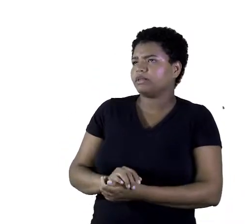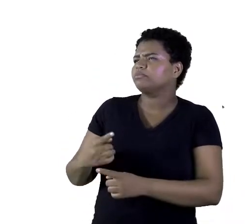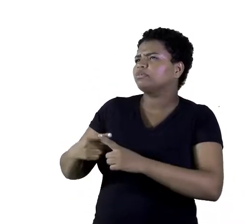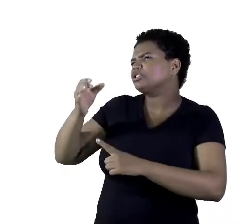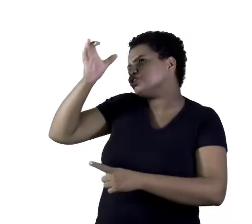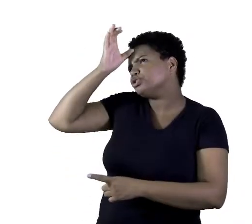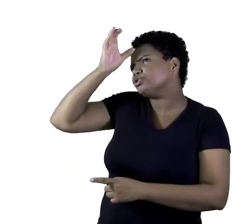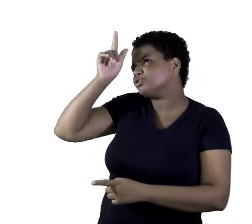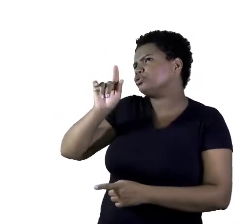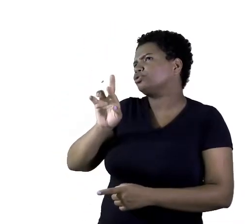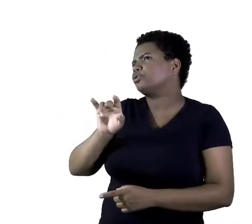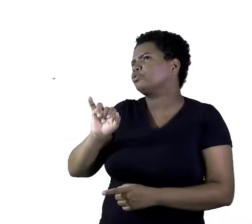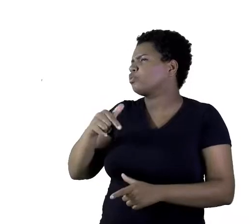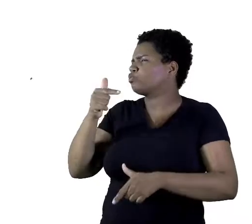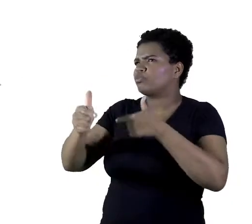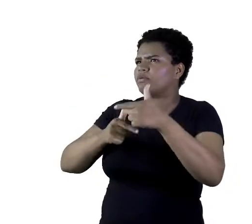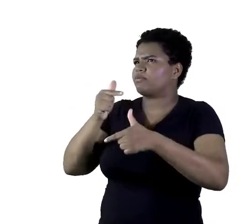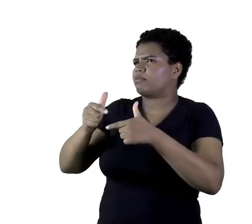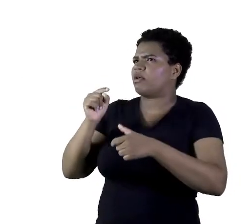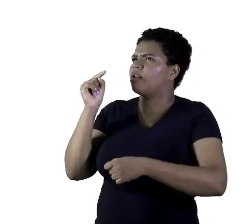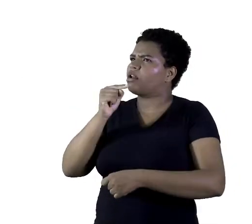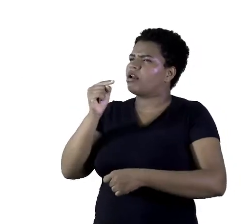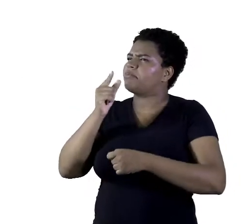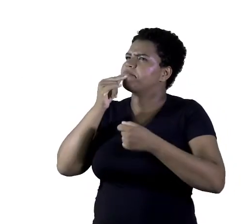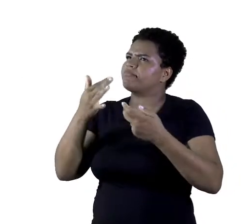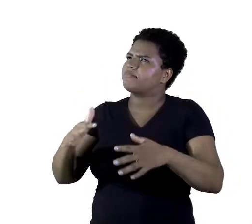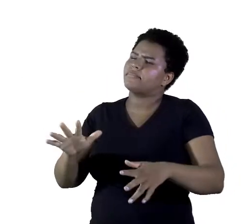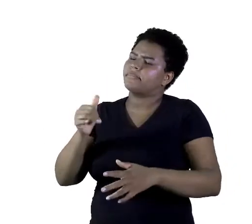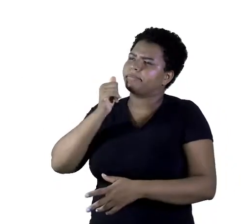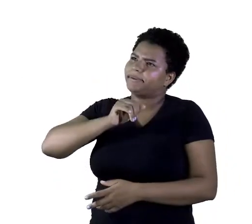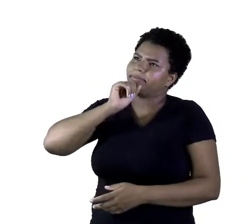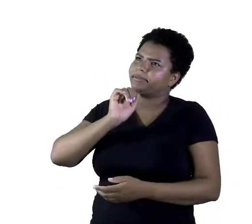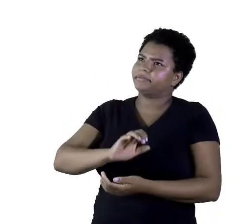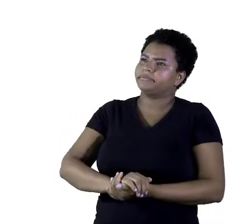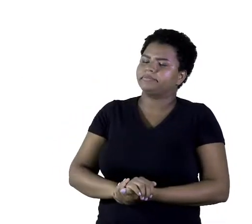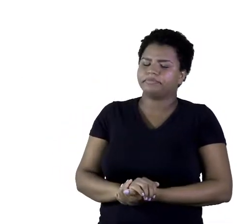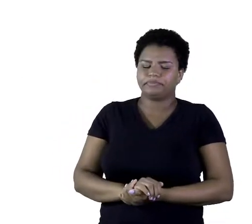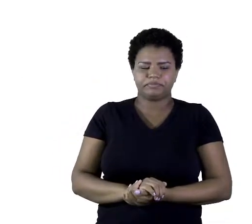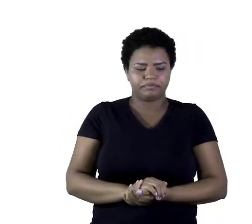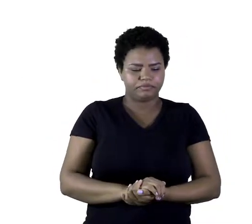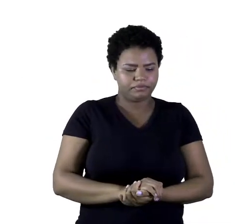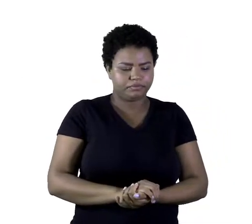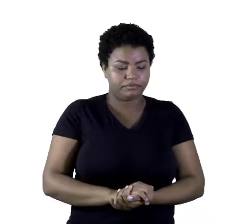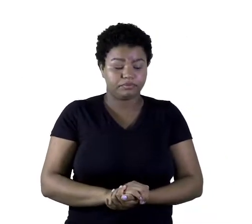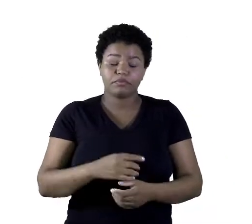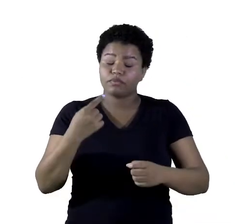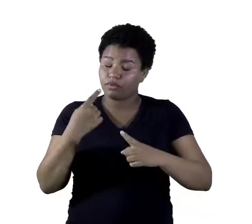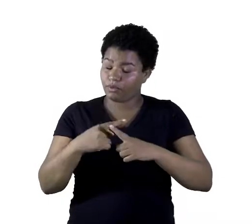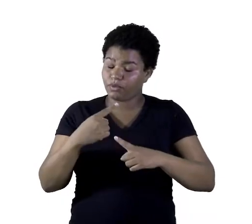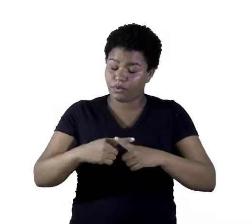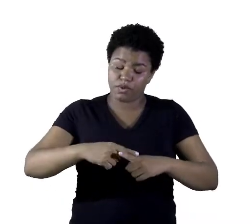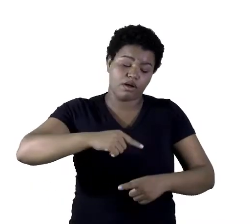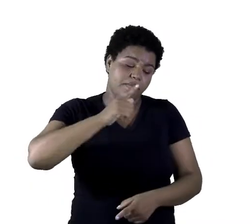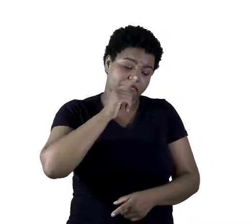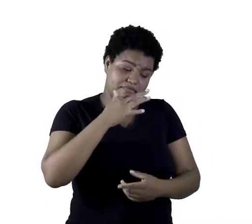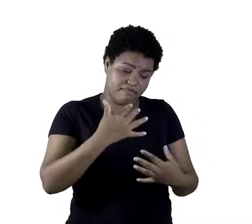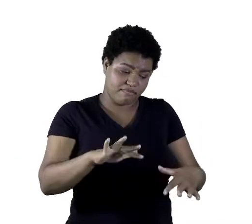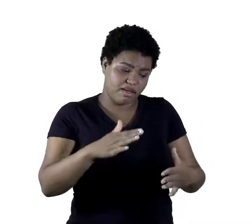mar. Pluft, fora de cena, continua a descobrir coisas que vai jogando em